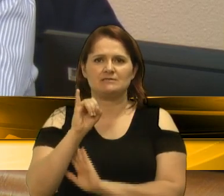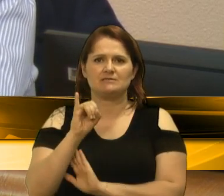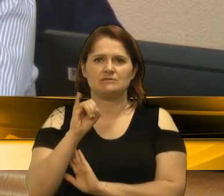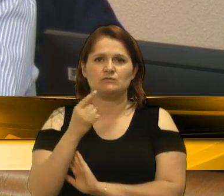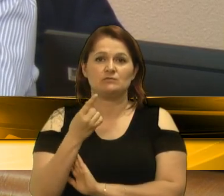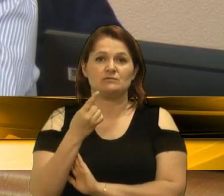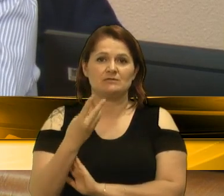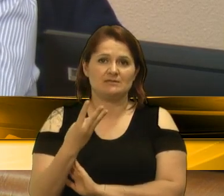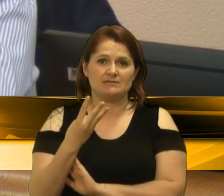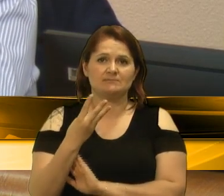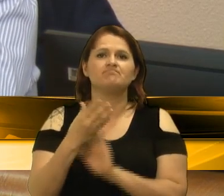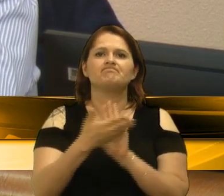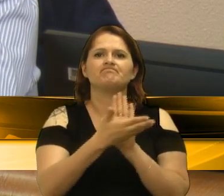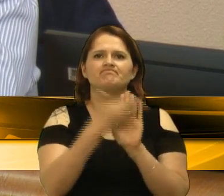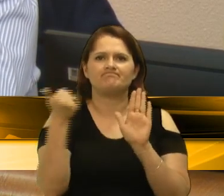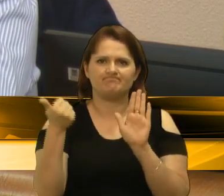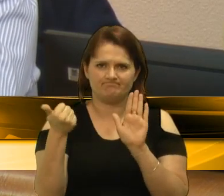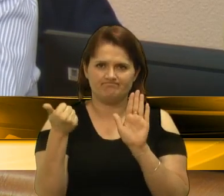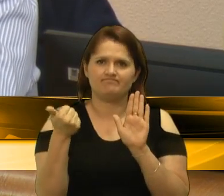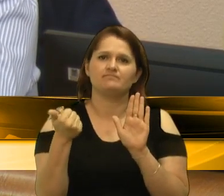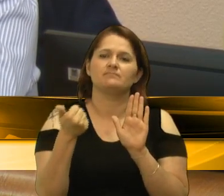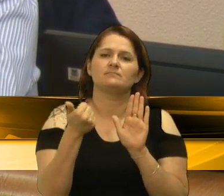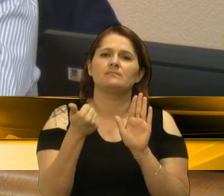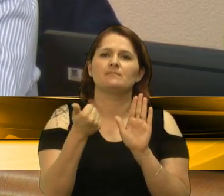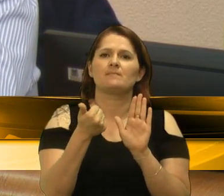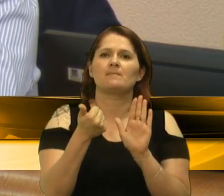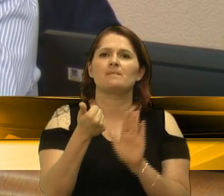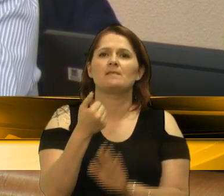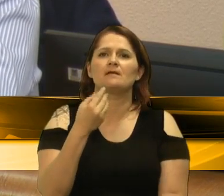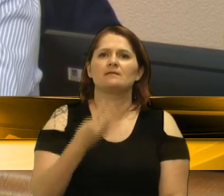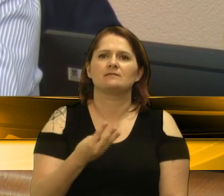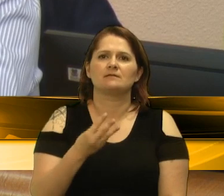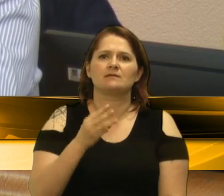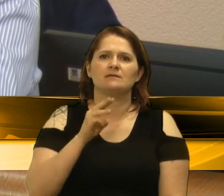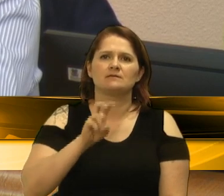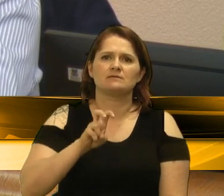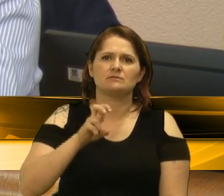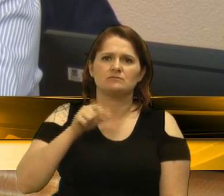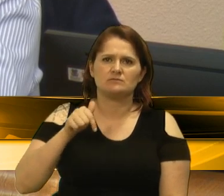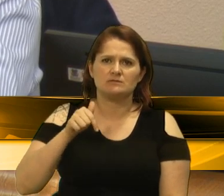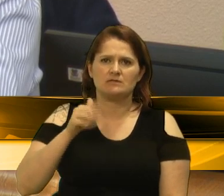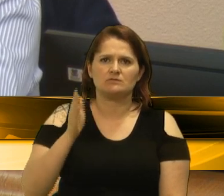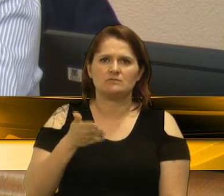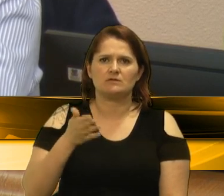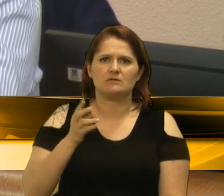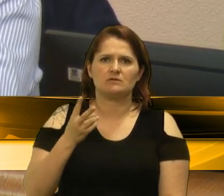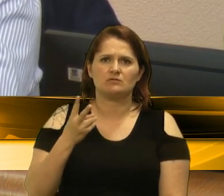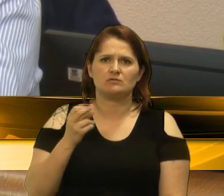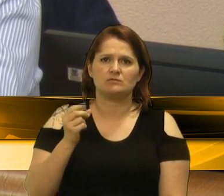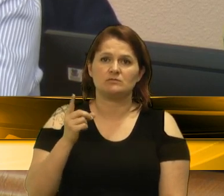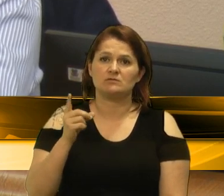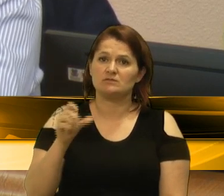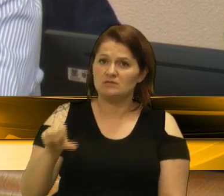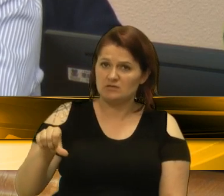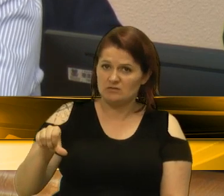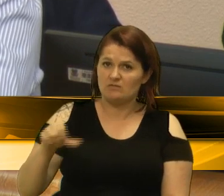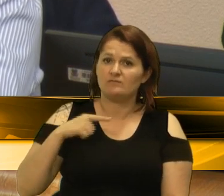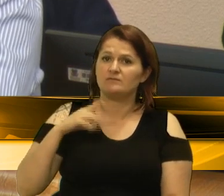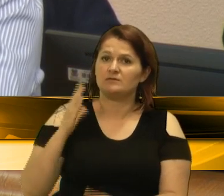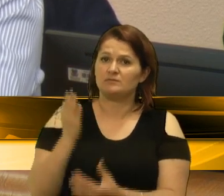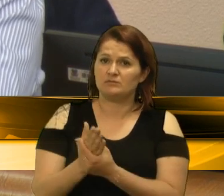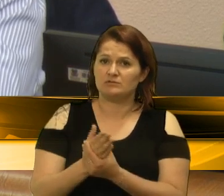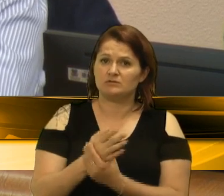Requer a retirada do requerimento de apensamento número 357/2019 ao projeto de decreto legislativo 14/2019, contido no